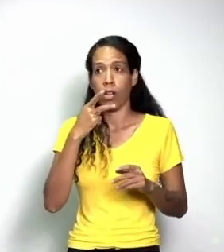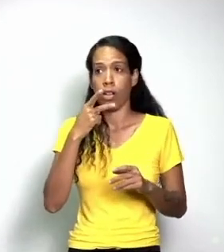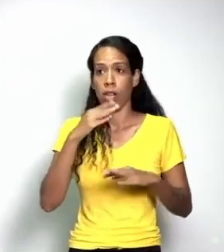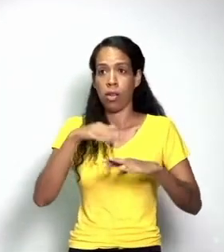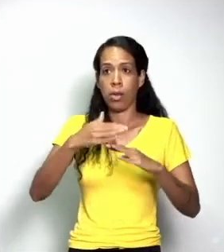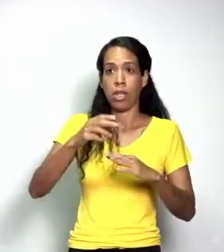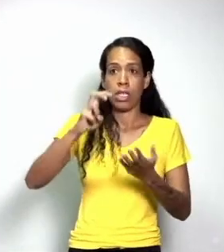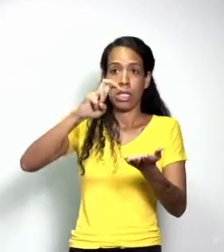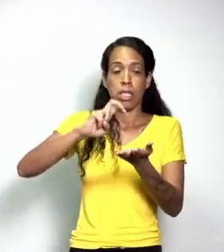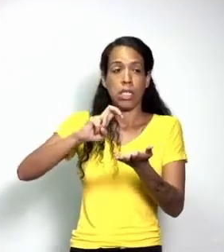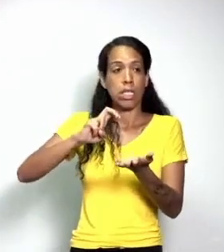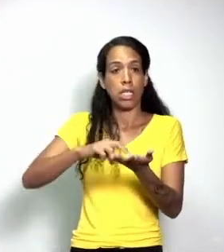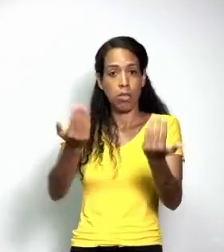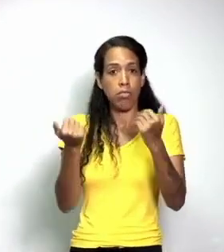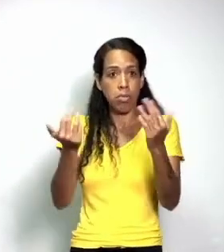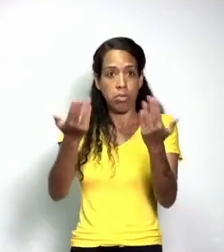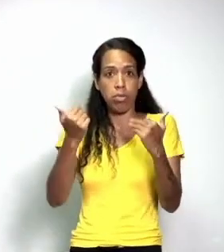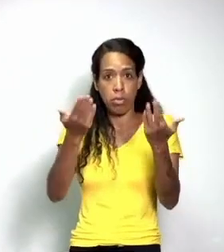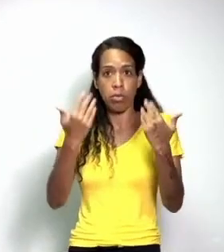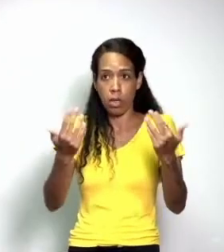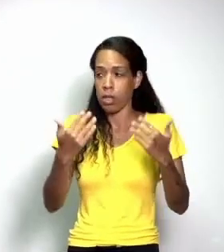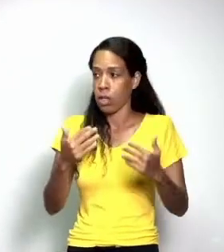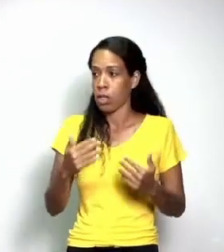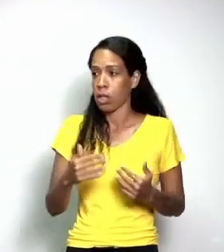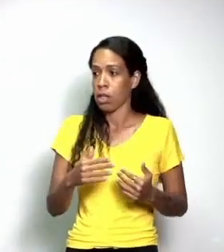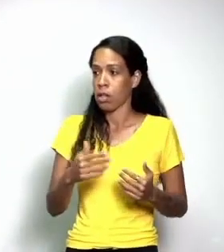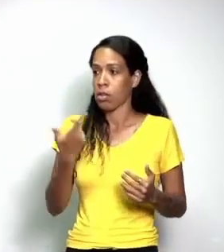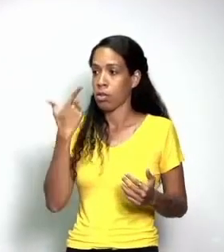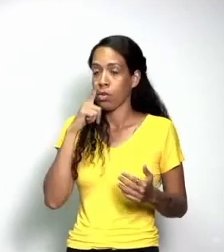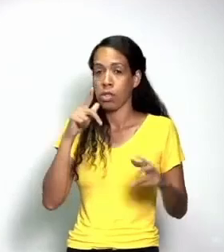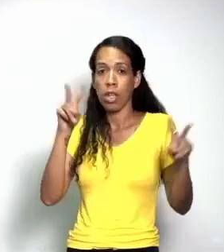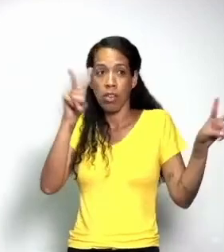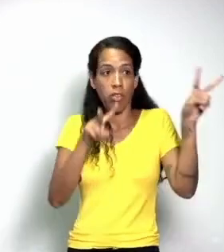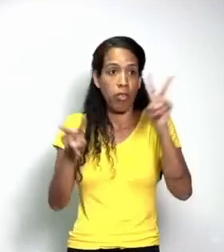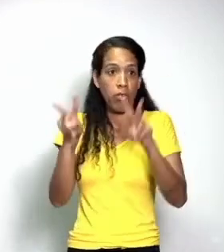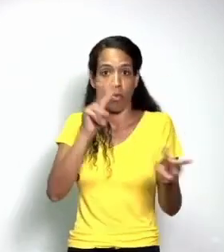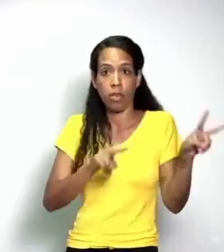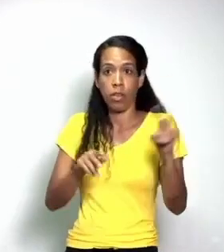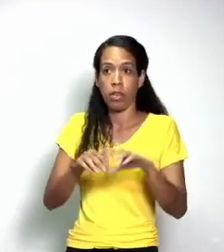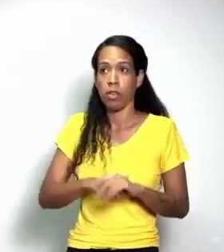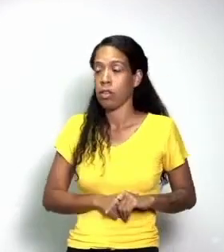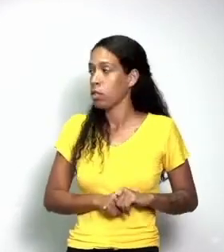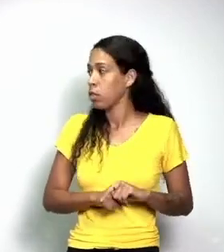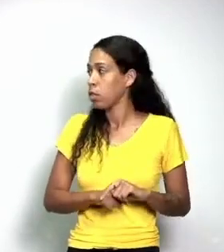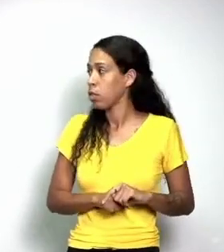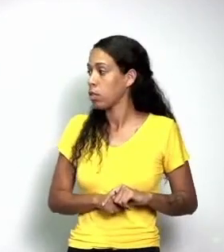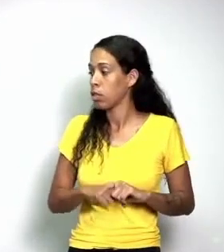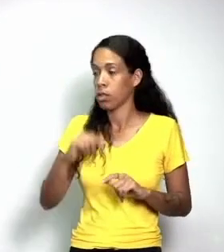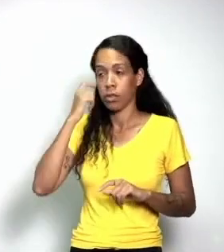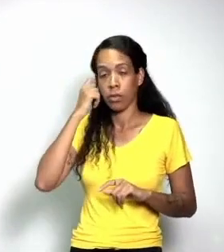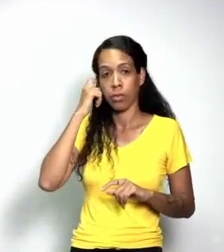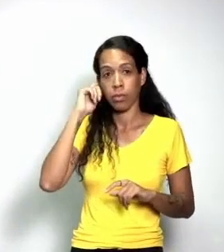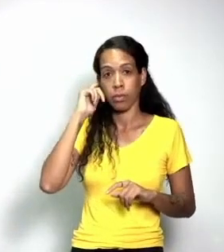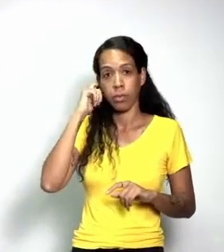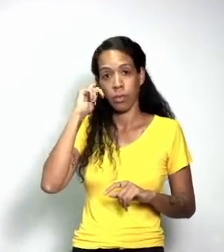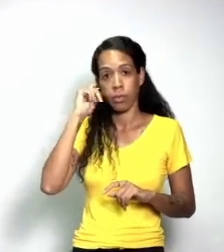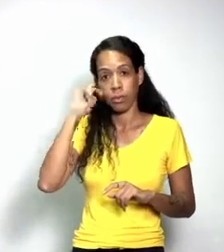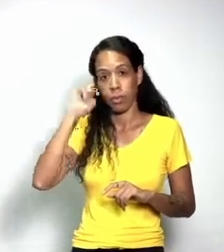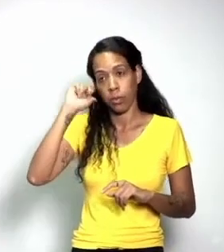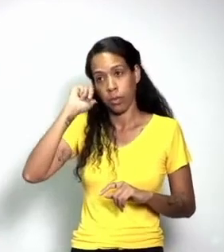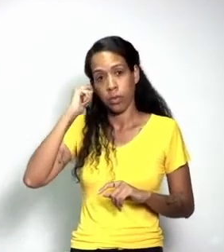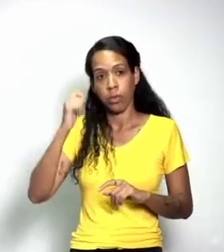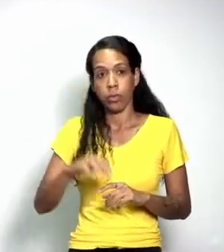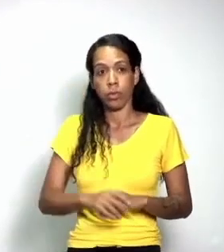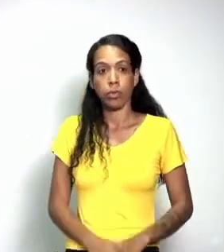se quiser sentar aqui na frente, até para não atrapalhar a visão aqui. Vocês ficam mais centralizados também com o